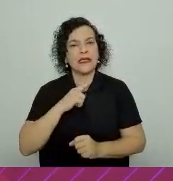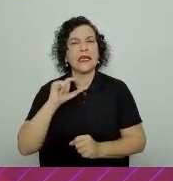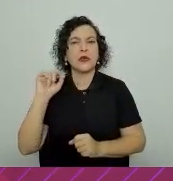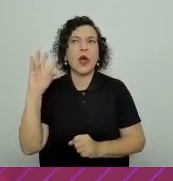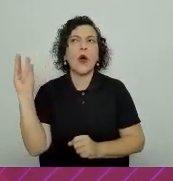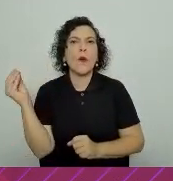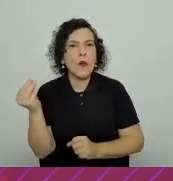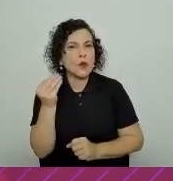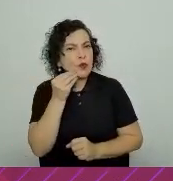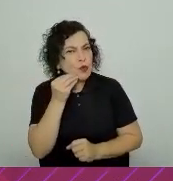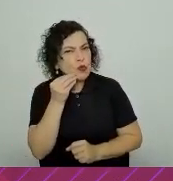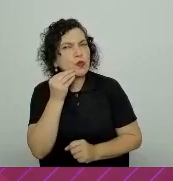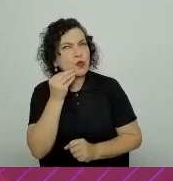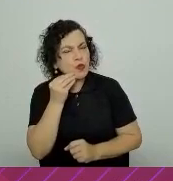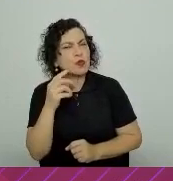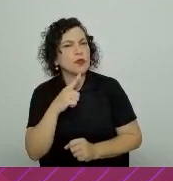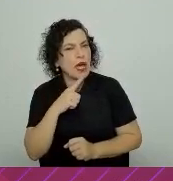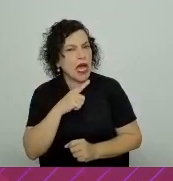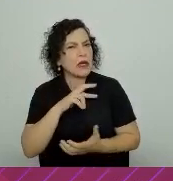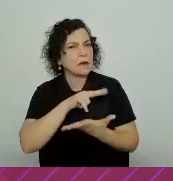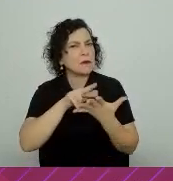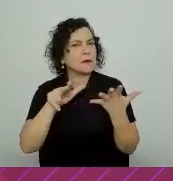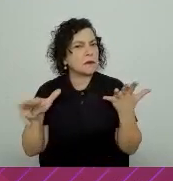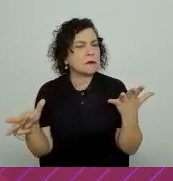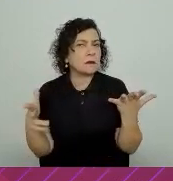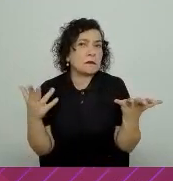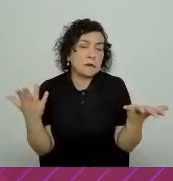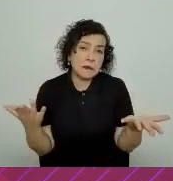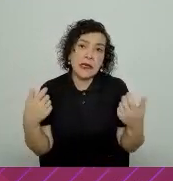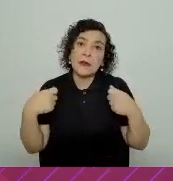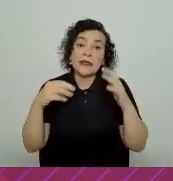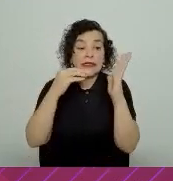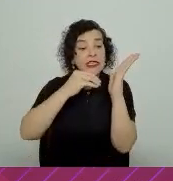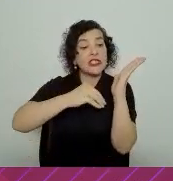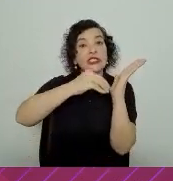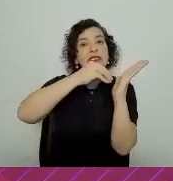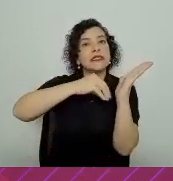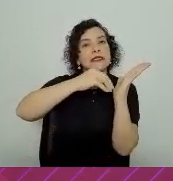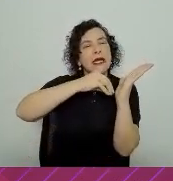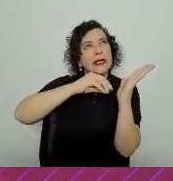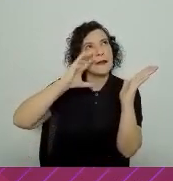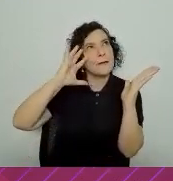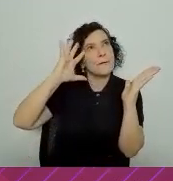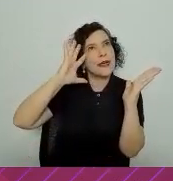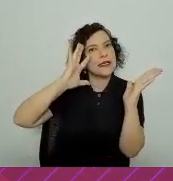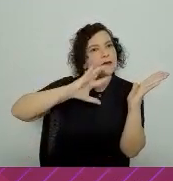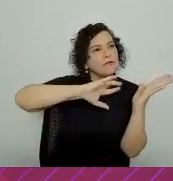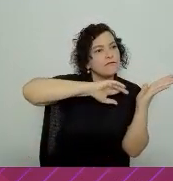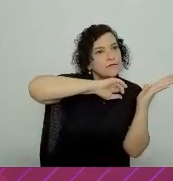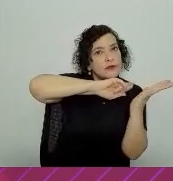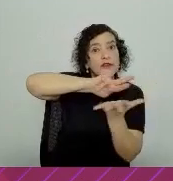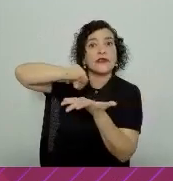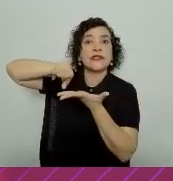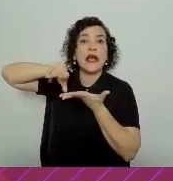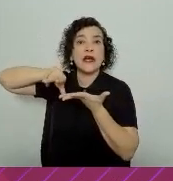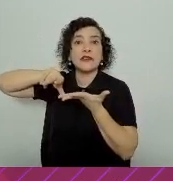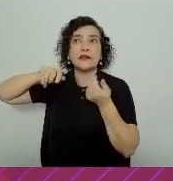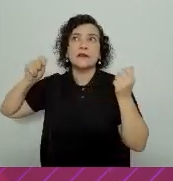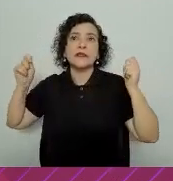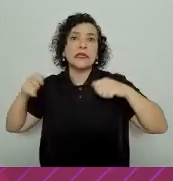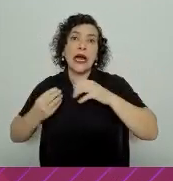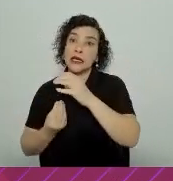então o que que eu vejo de oportunidades é fazer um design para diversidade então por exemplo poder criar